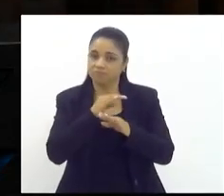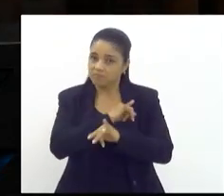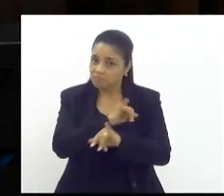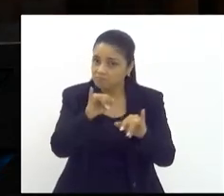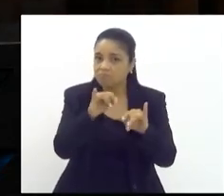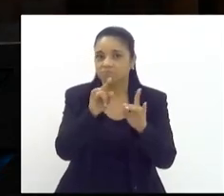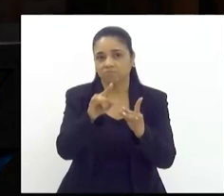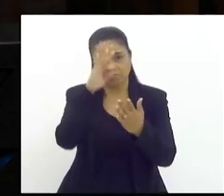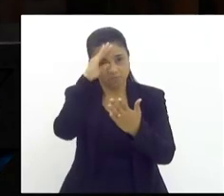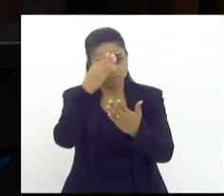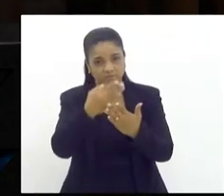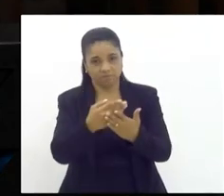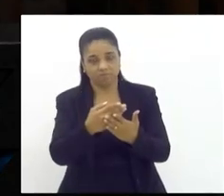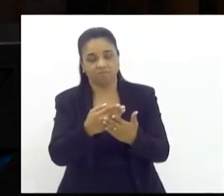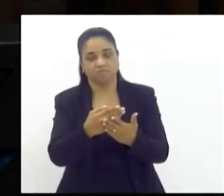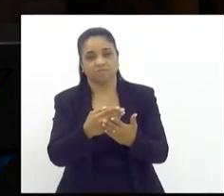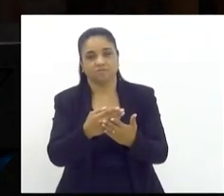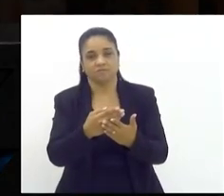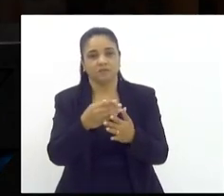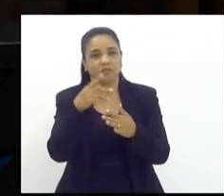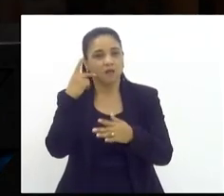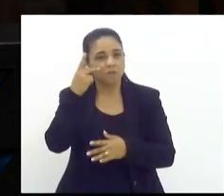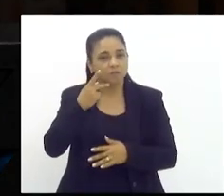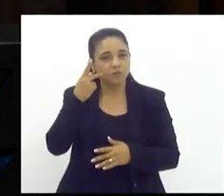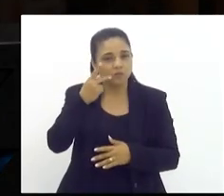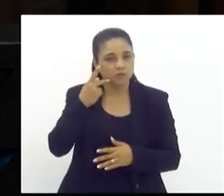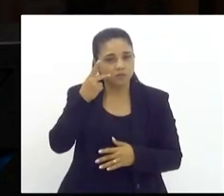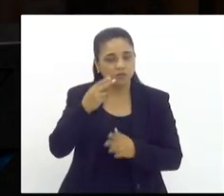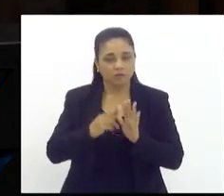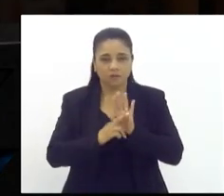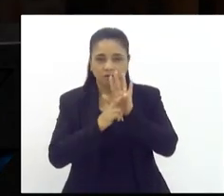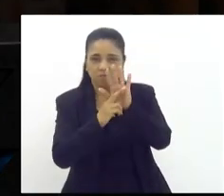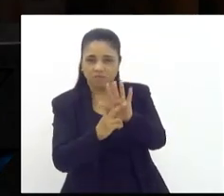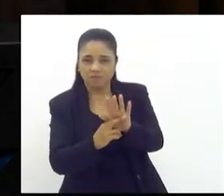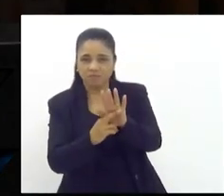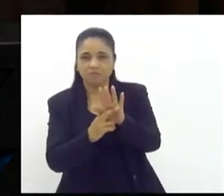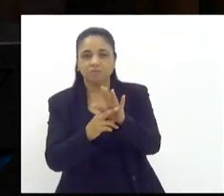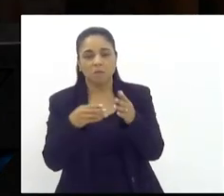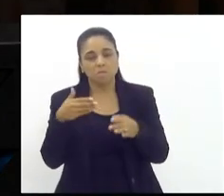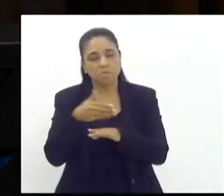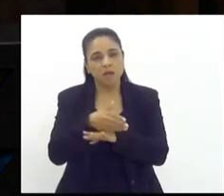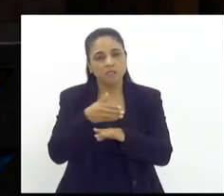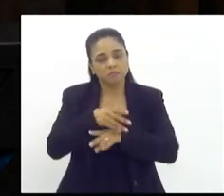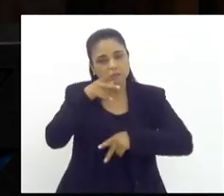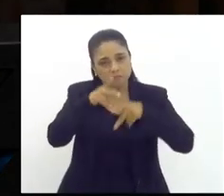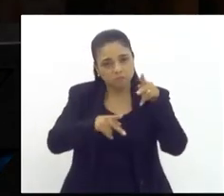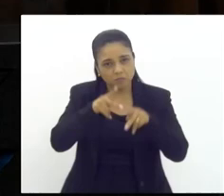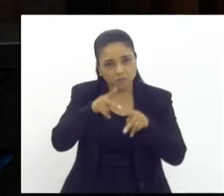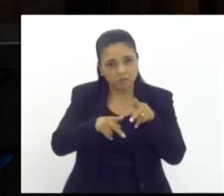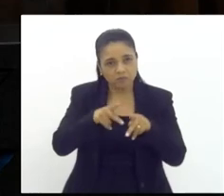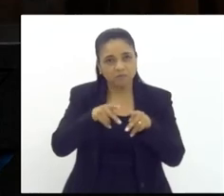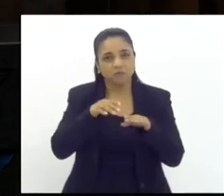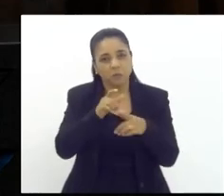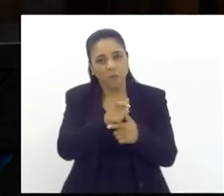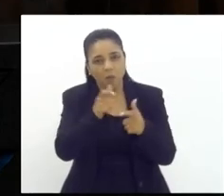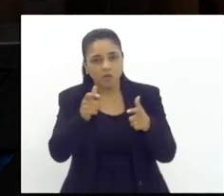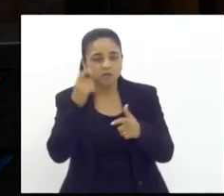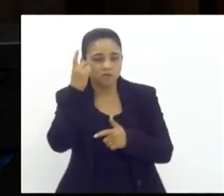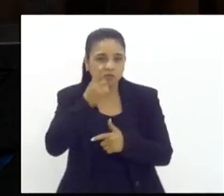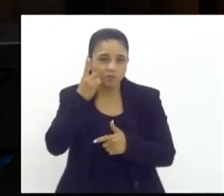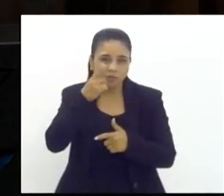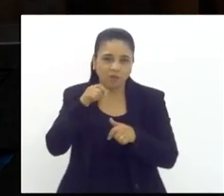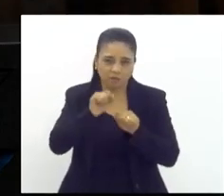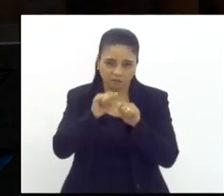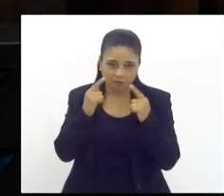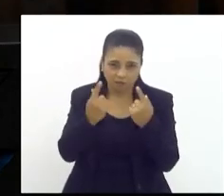que eu confio na política representativa eu confio na Participação Popular eu confio na maioria dos deputados dessa casa